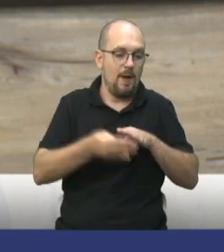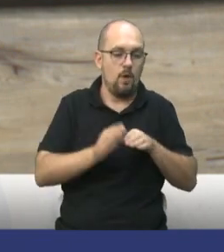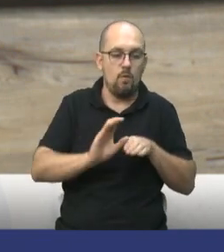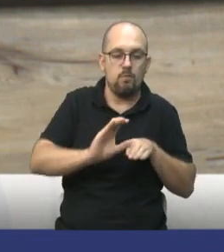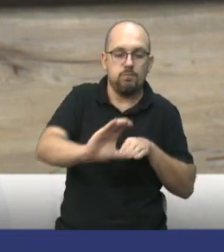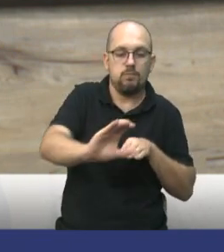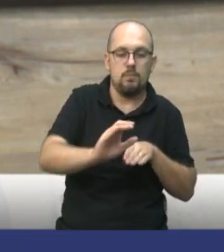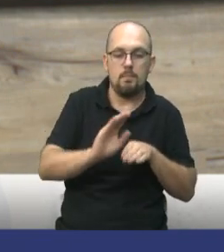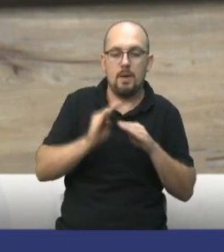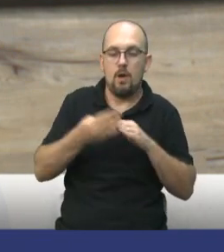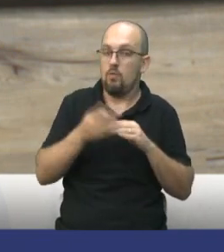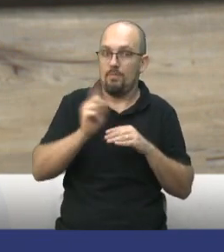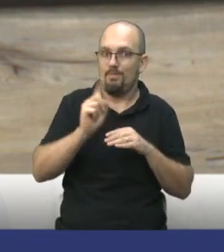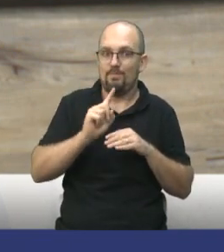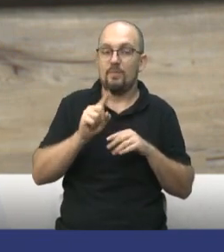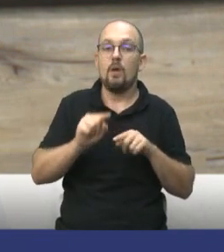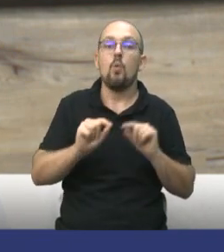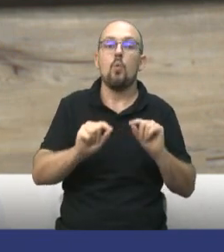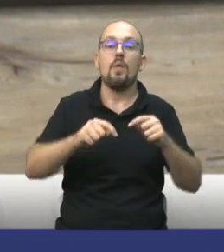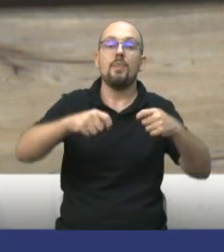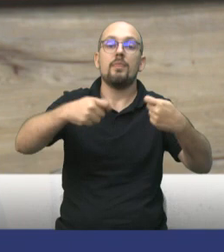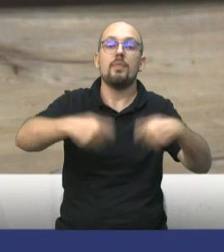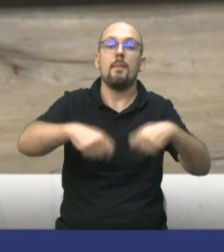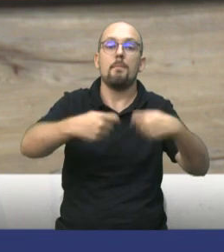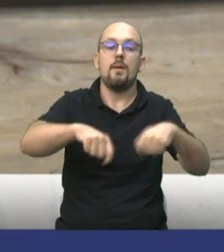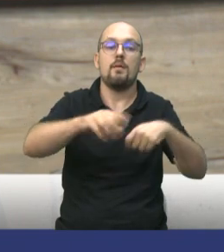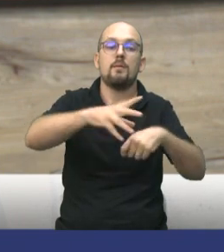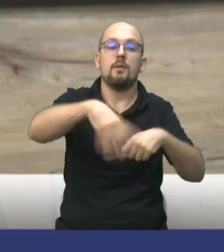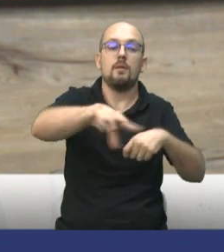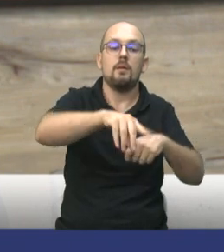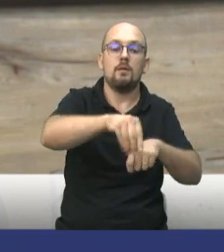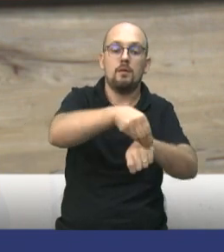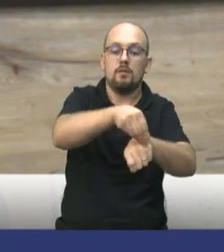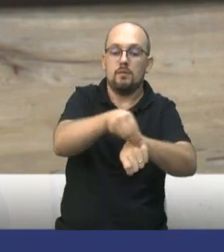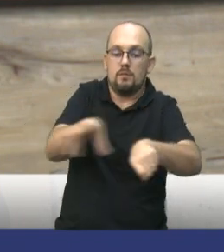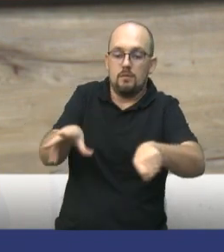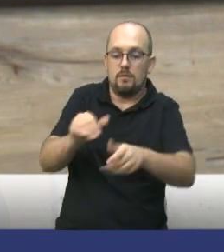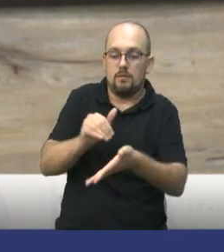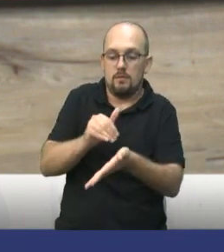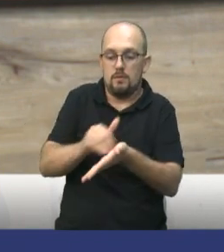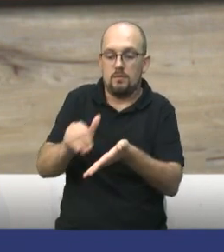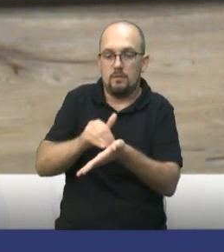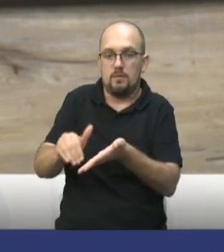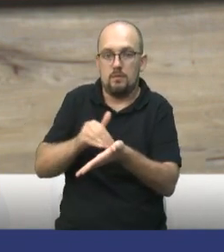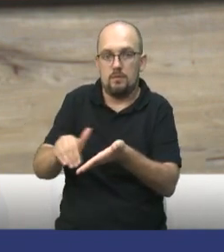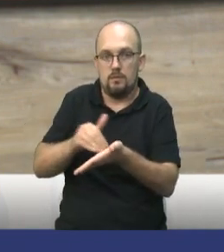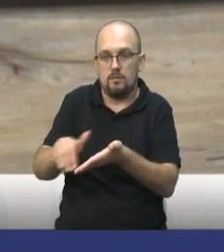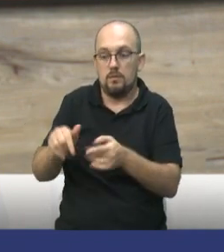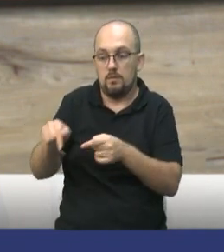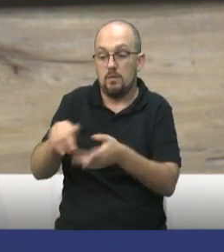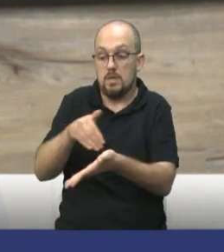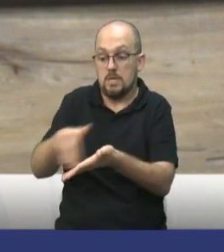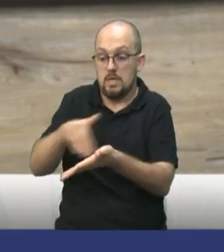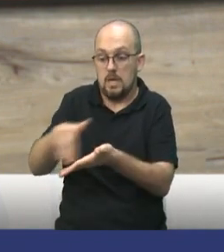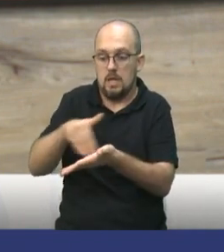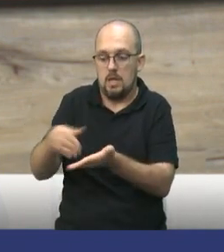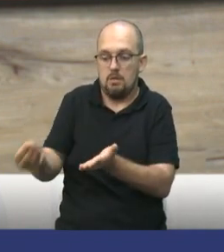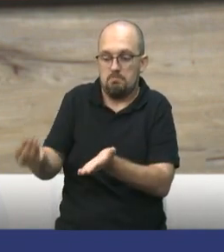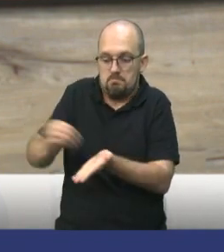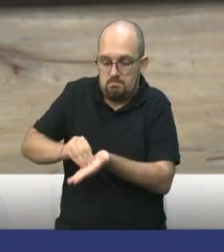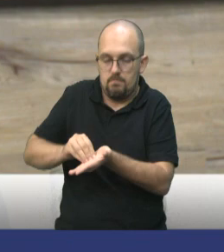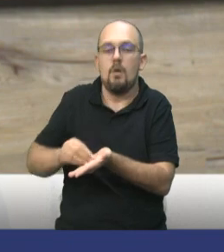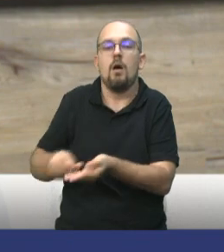por demanda, conforme cada unidade executora da política pública apresenta